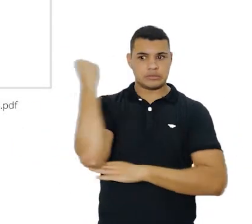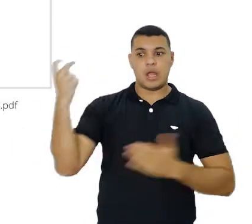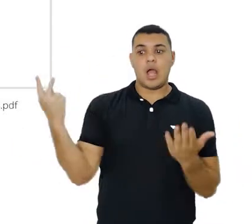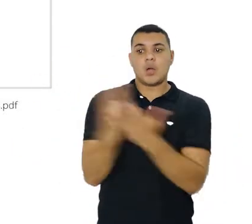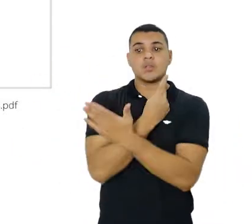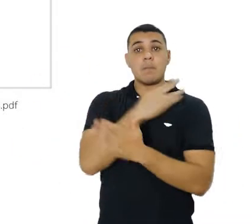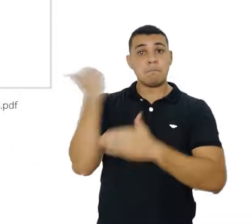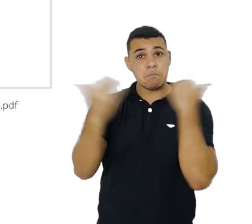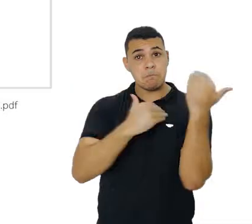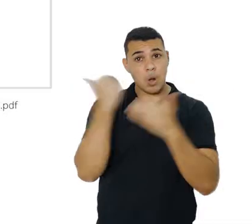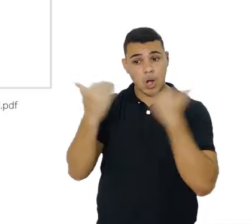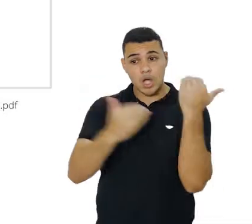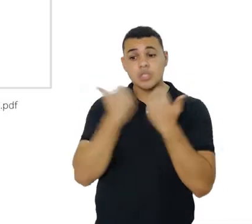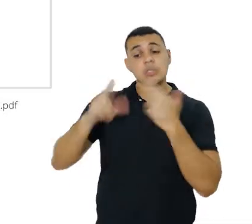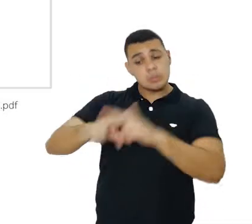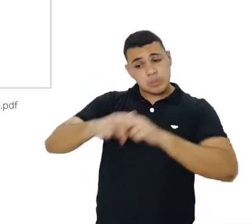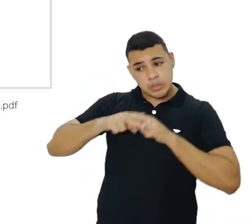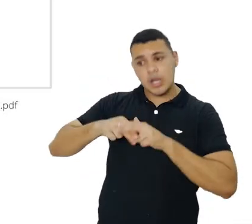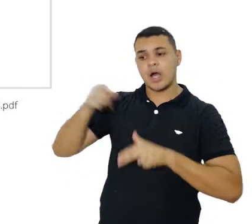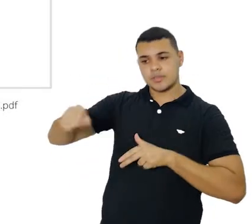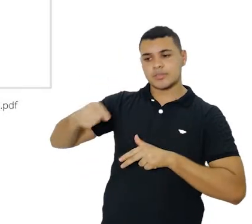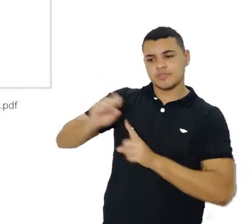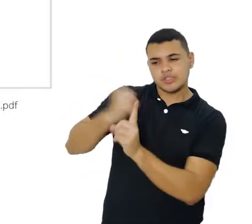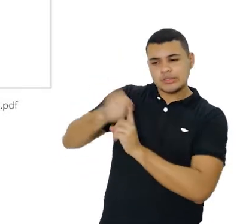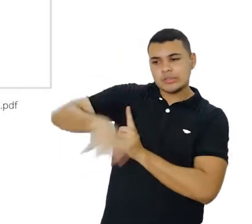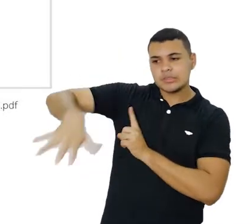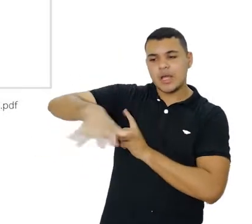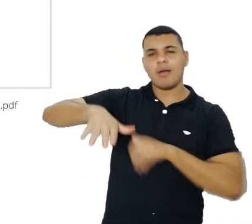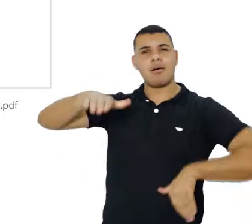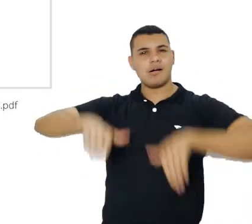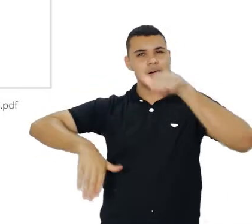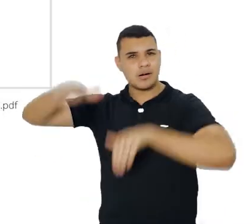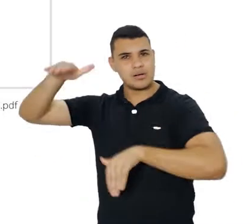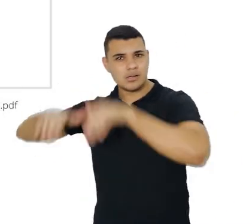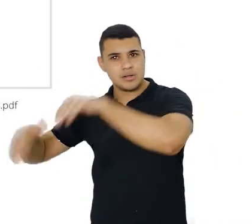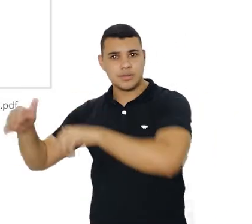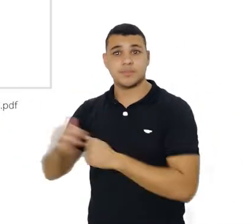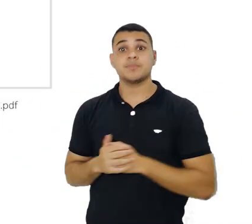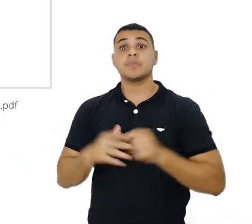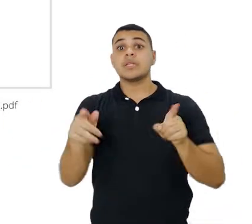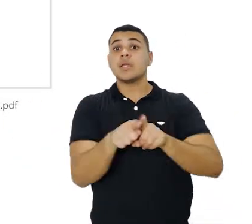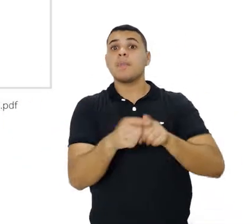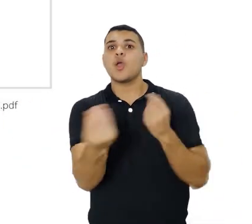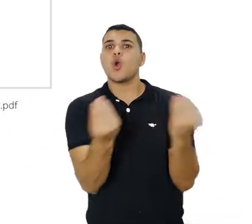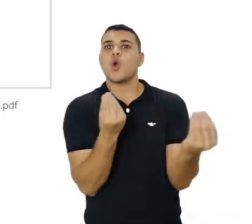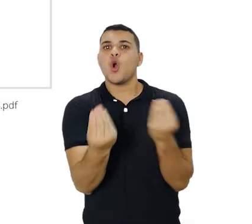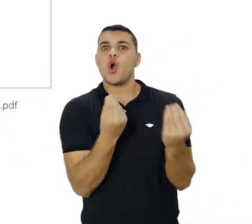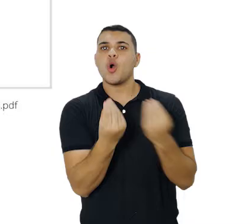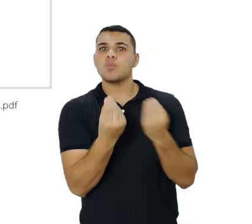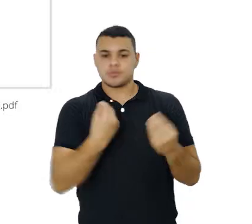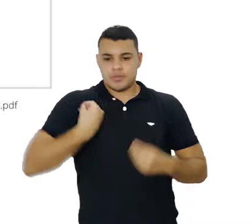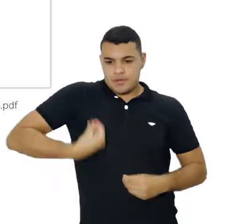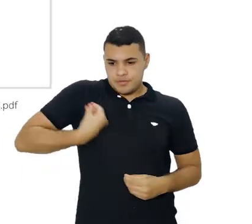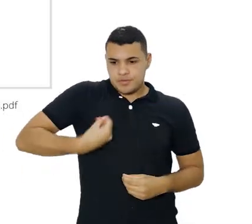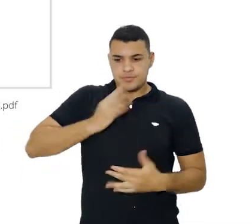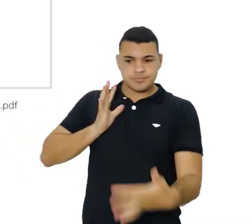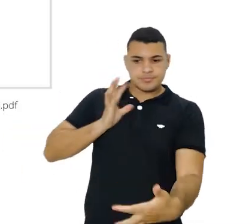de morte nessa faixa etária, nas condições de vida da população como um todo, né, das condições de